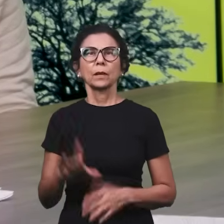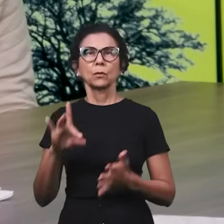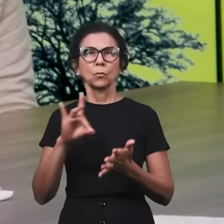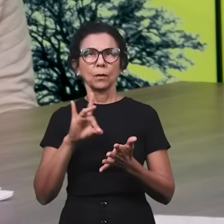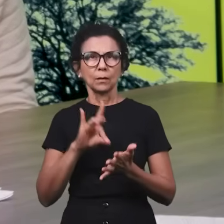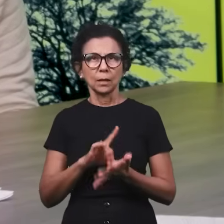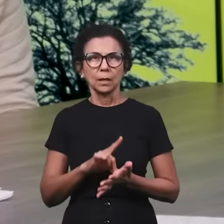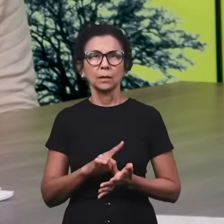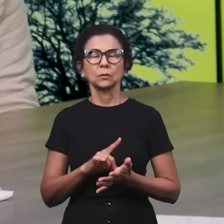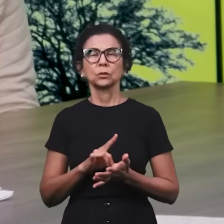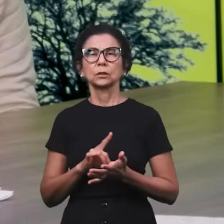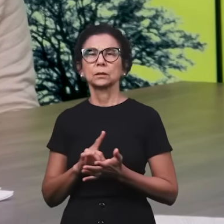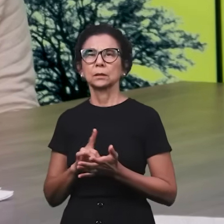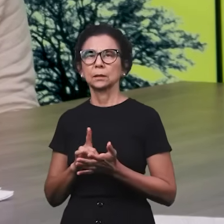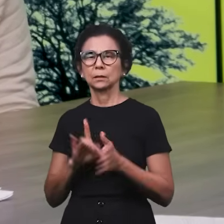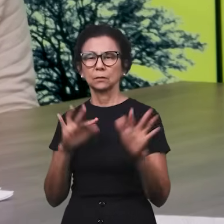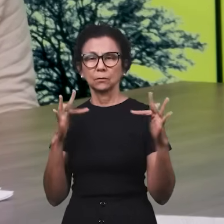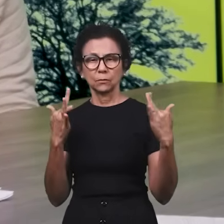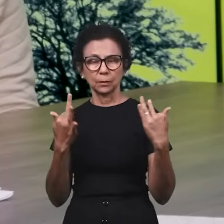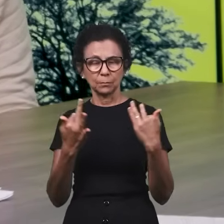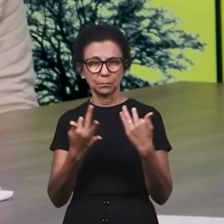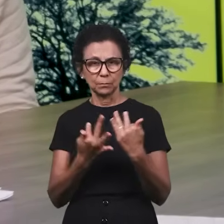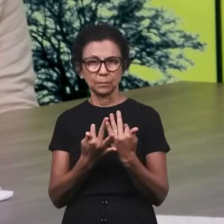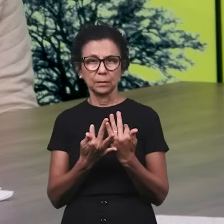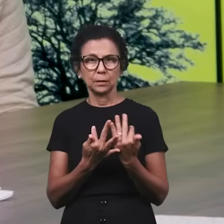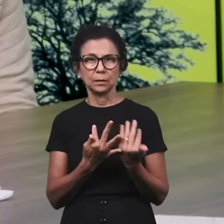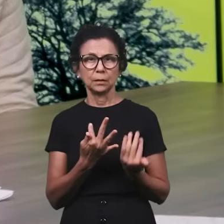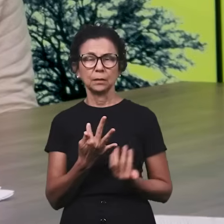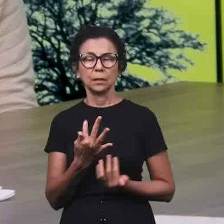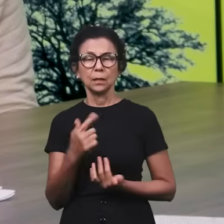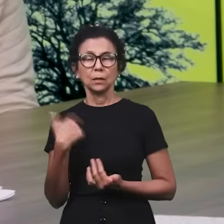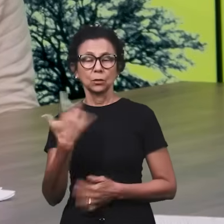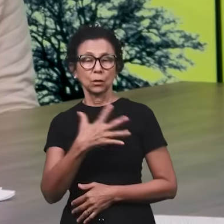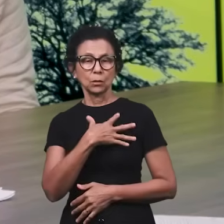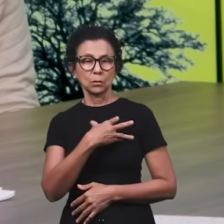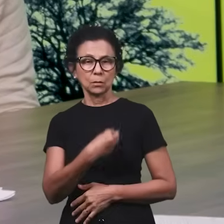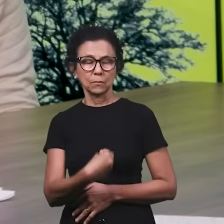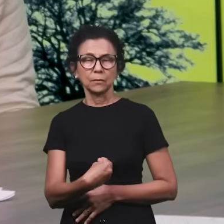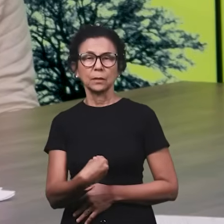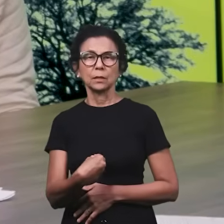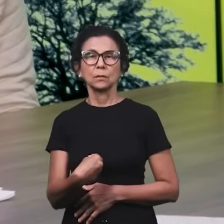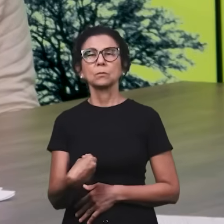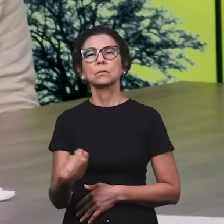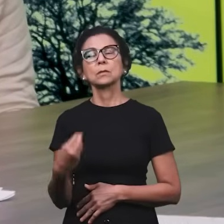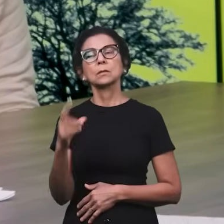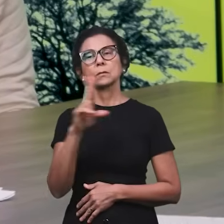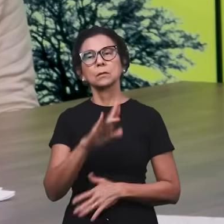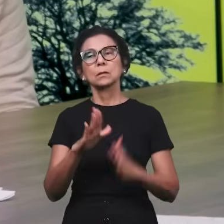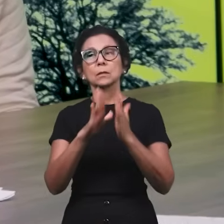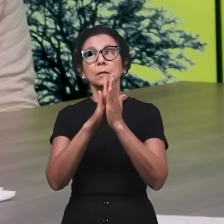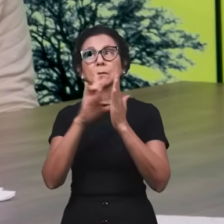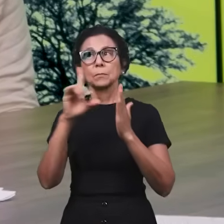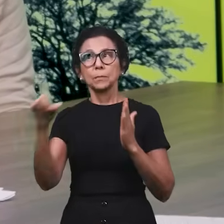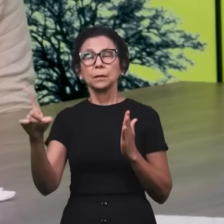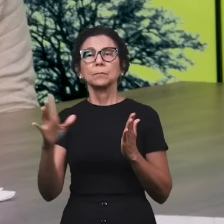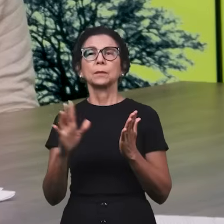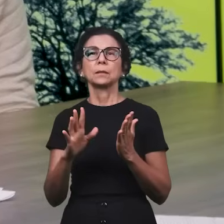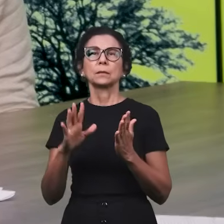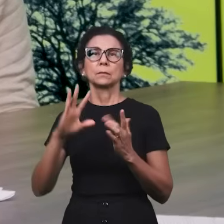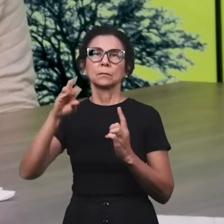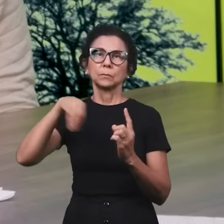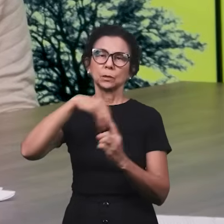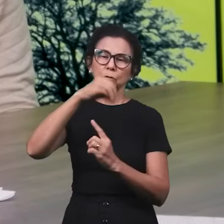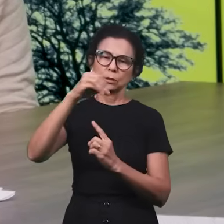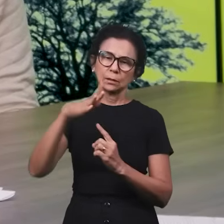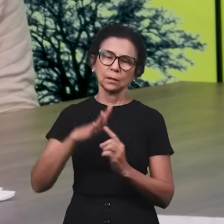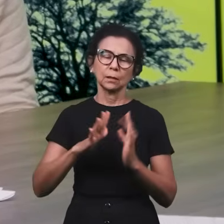E hoje, dentro do nosso lar, né, eu e Kenny fazemos questão de ensinar os nossos filhos a usar a palavra de Deus,